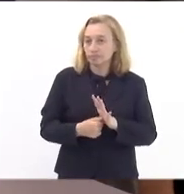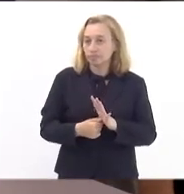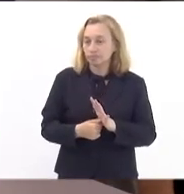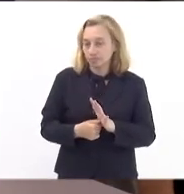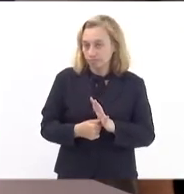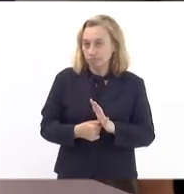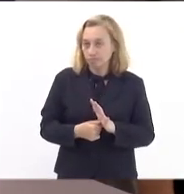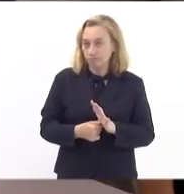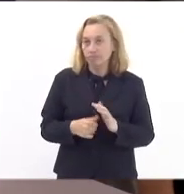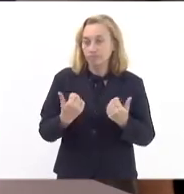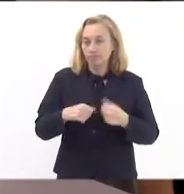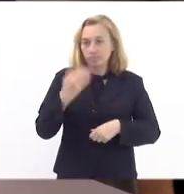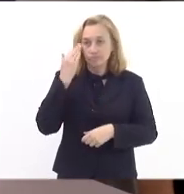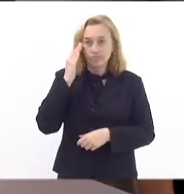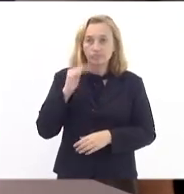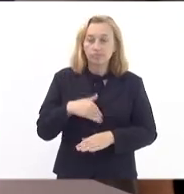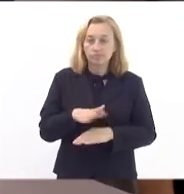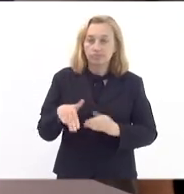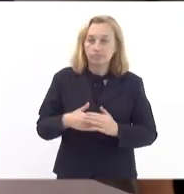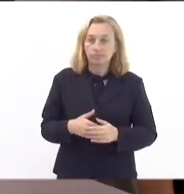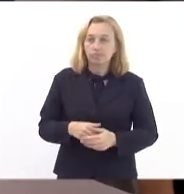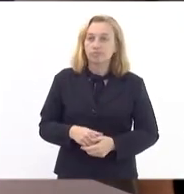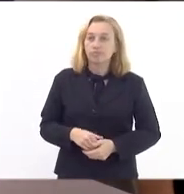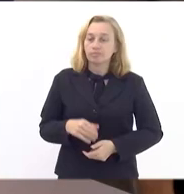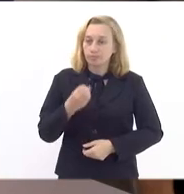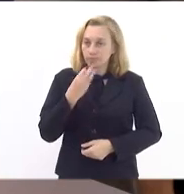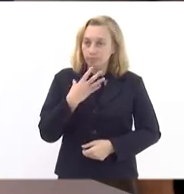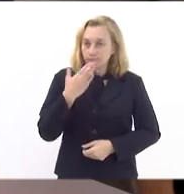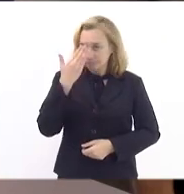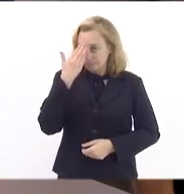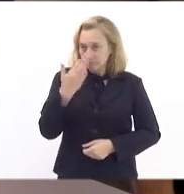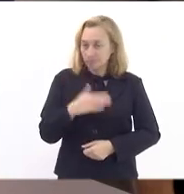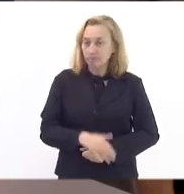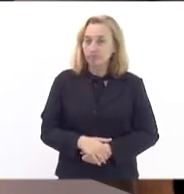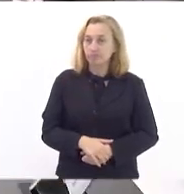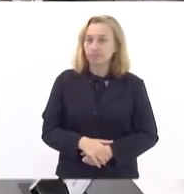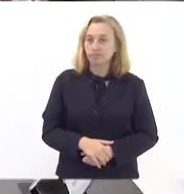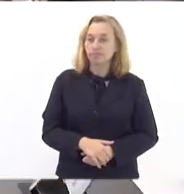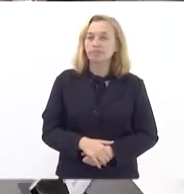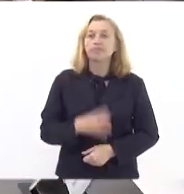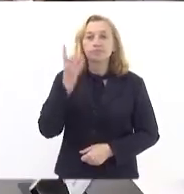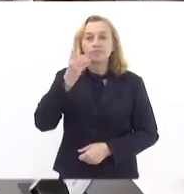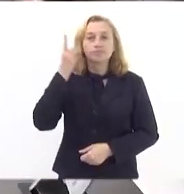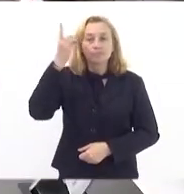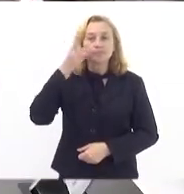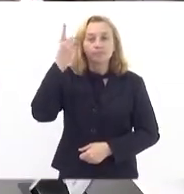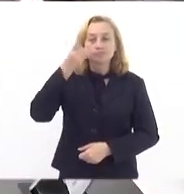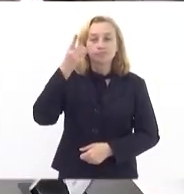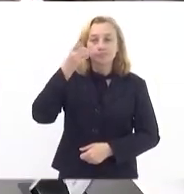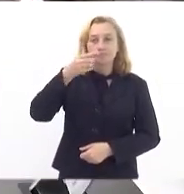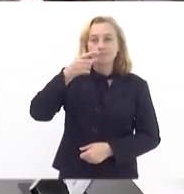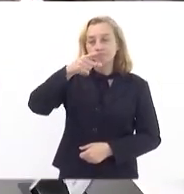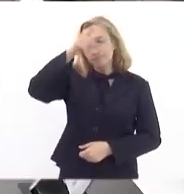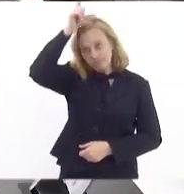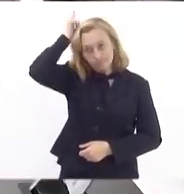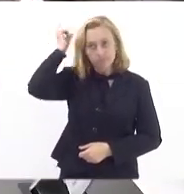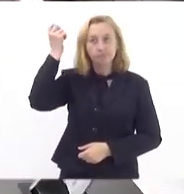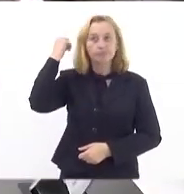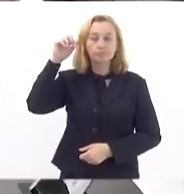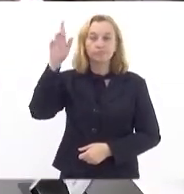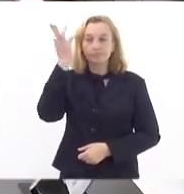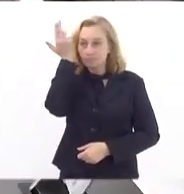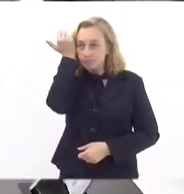eles têm que ser compreendido por todos tá bom tá ligado ok vamos passar a palavra que tá de folga pois trabalho Deputado Elmar